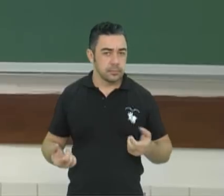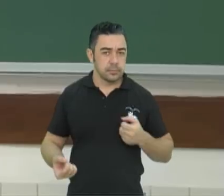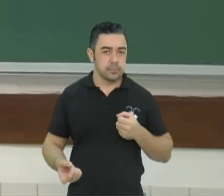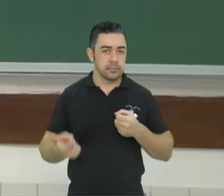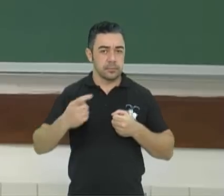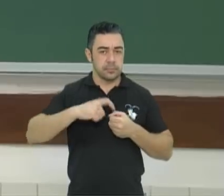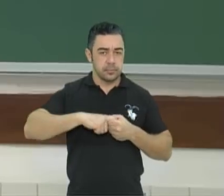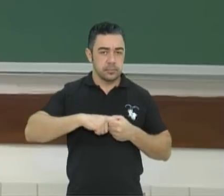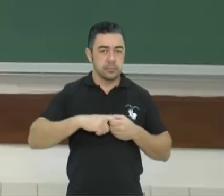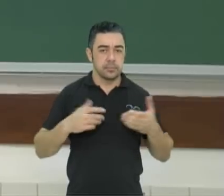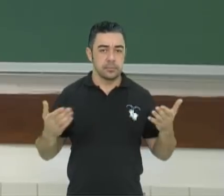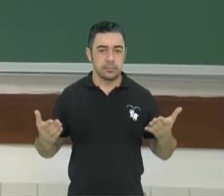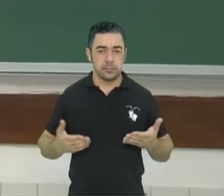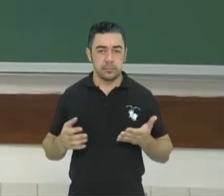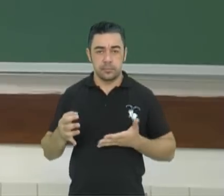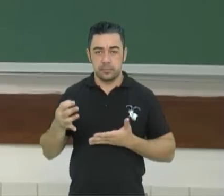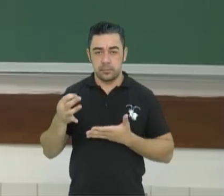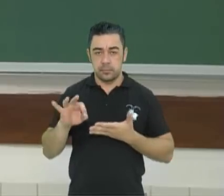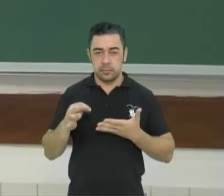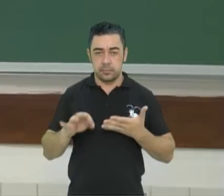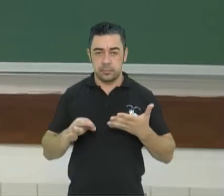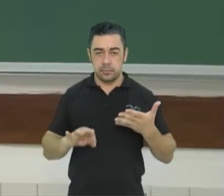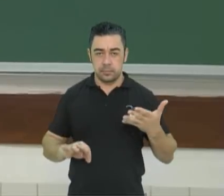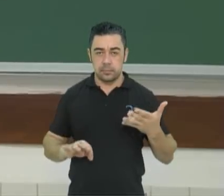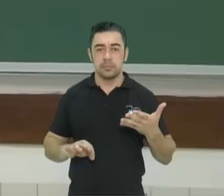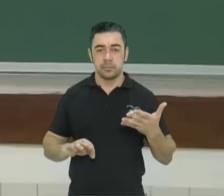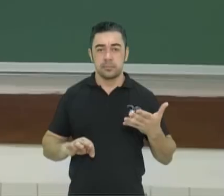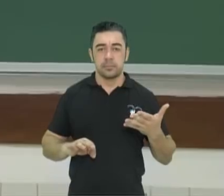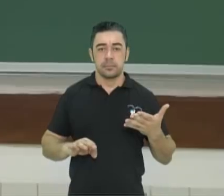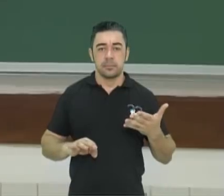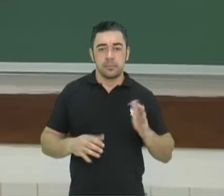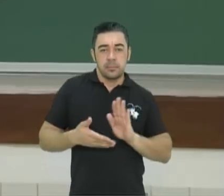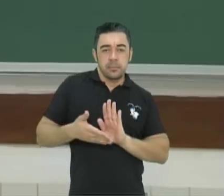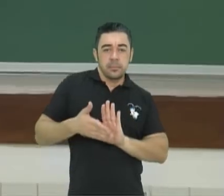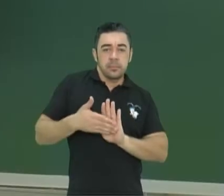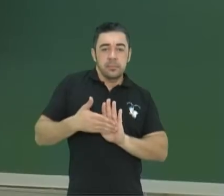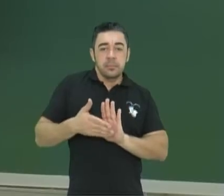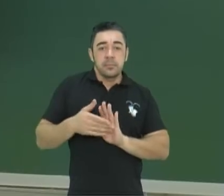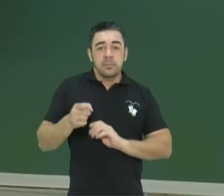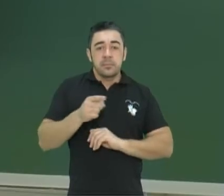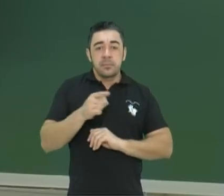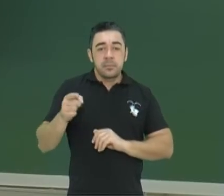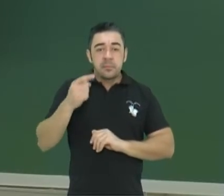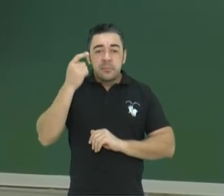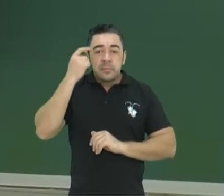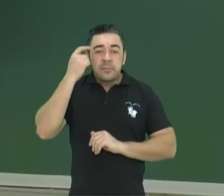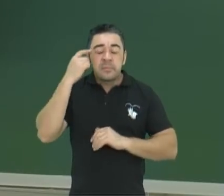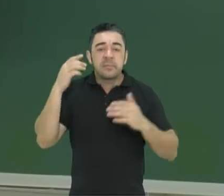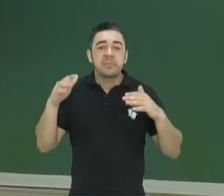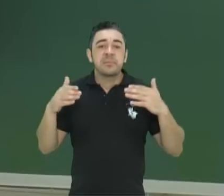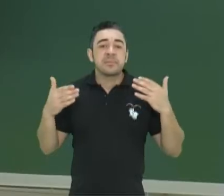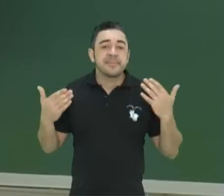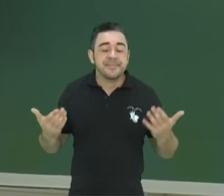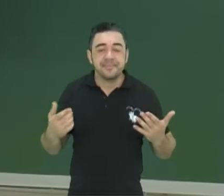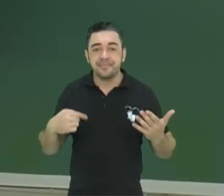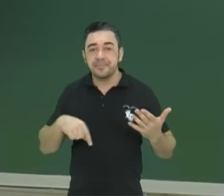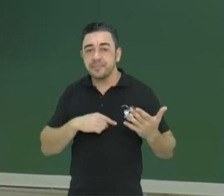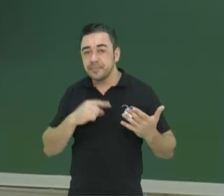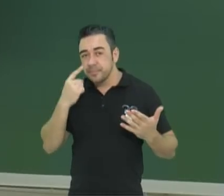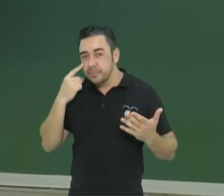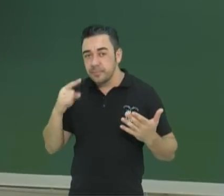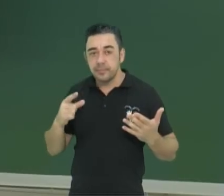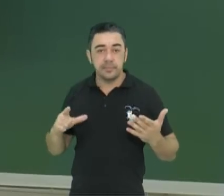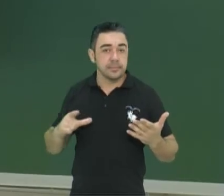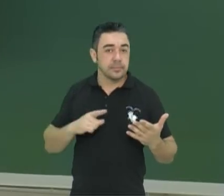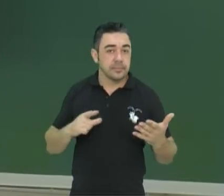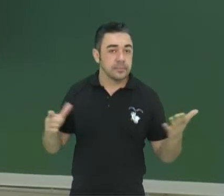Voltamos aqui então com a nossa correção dessa atividade, né, em que eu proponho que a gente pense aí, né, de quais elementos que a gente tem